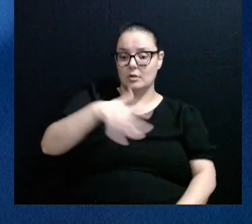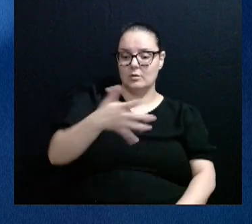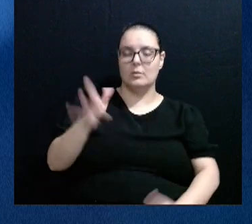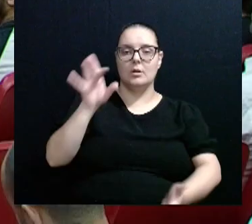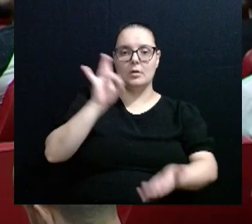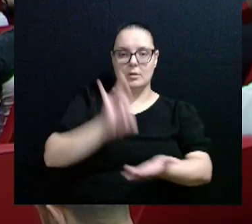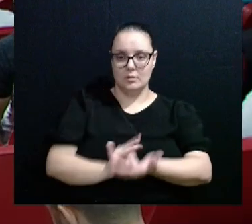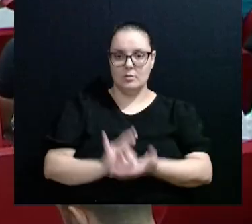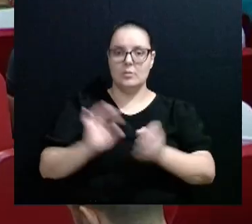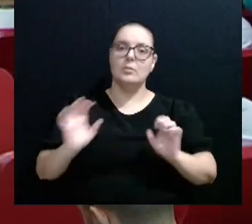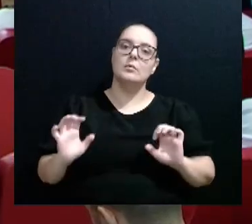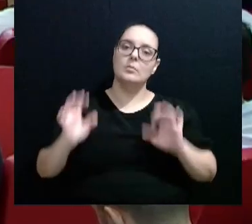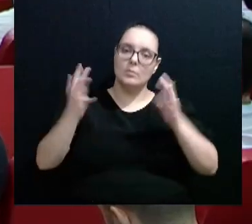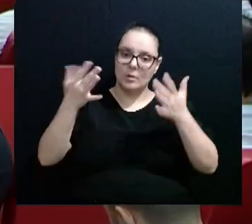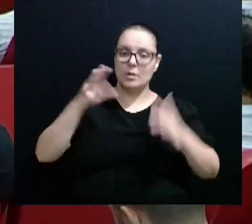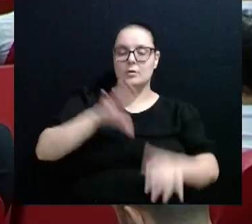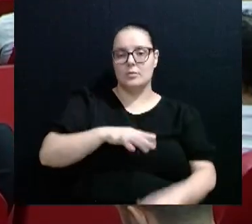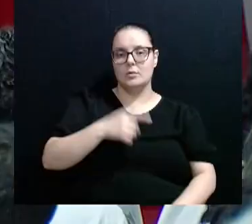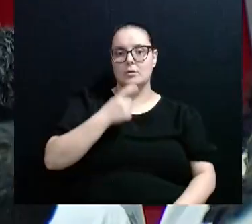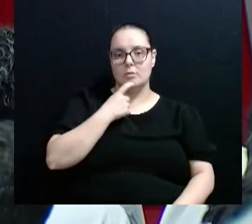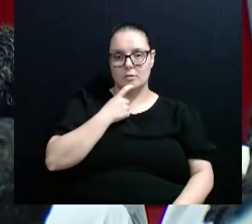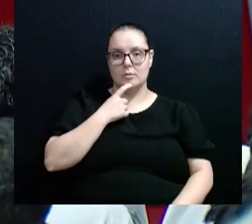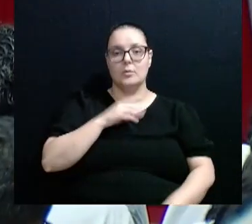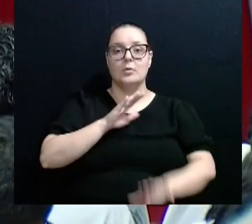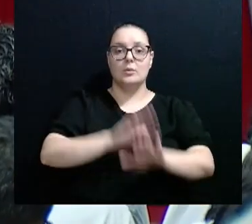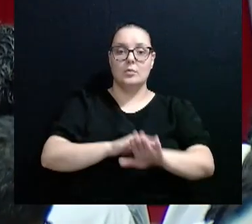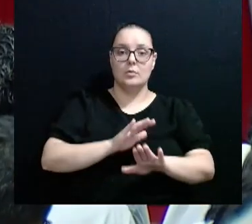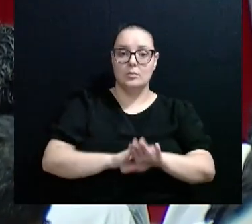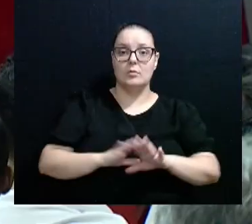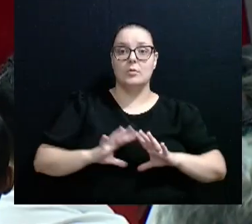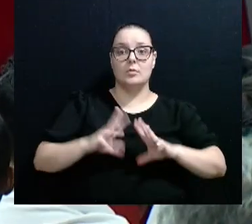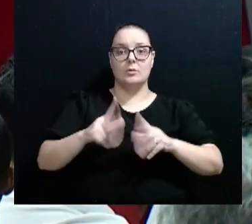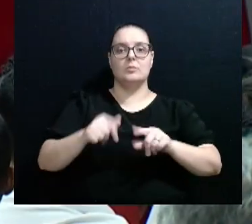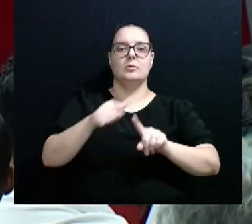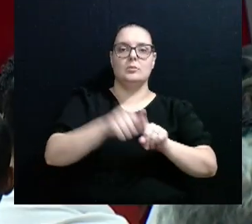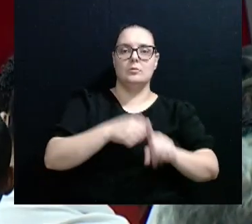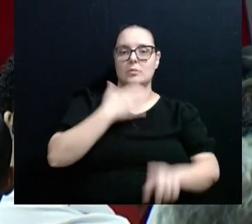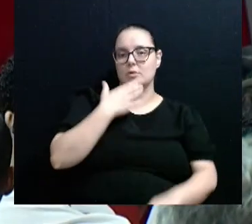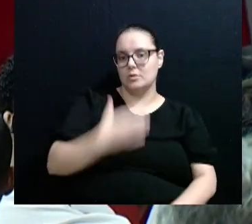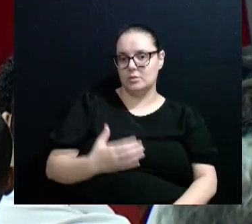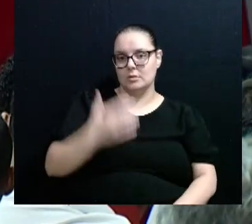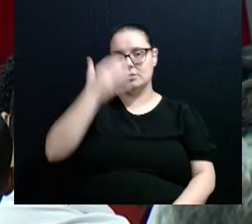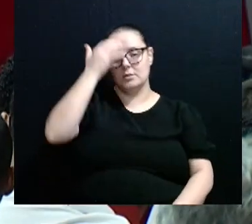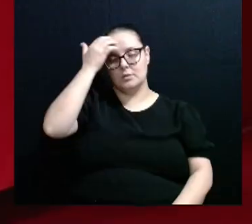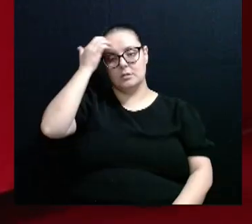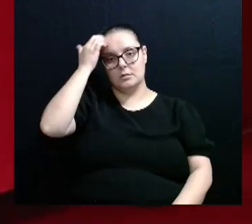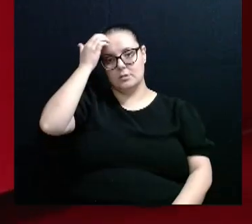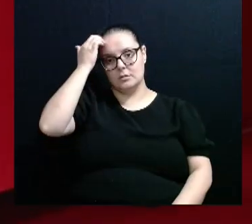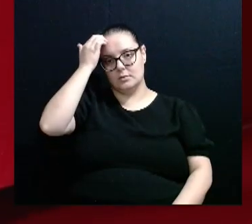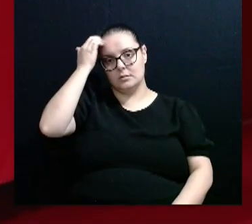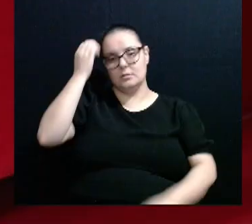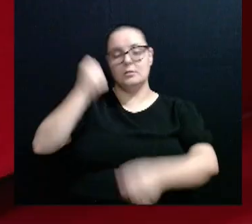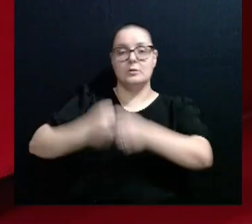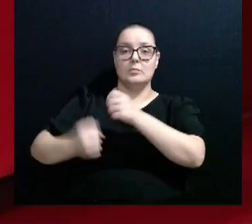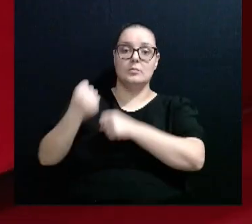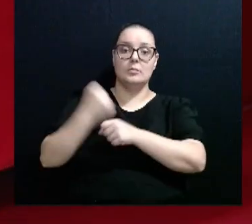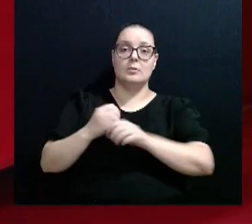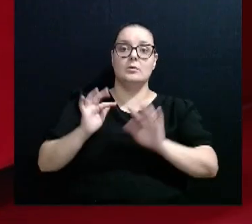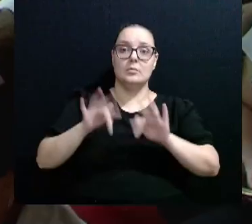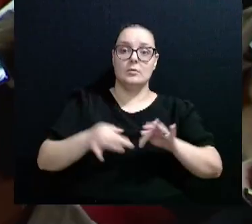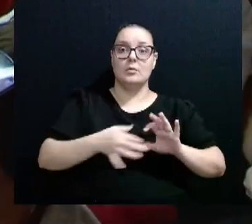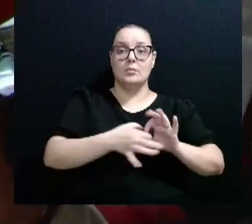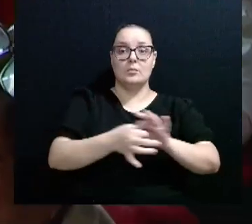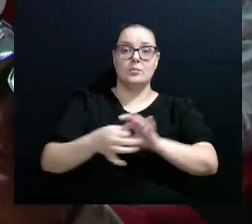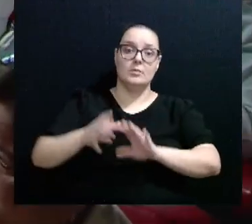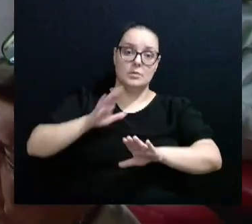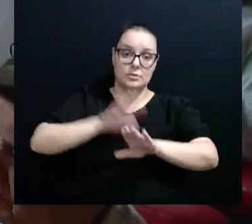do município, com ações durante todo o mês de dezembro. No ano passado, encerrando um ciclo de ações, a Prefeitura